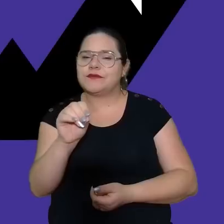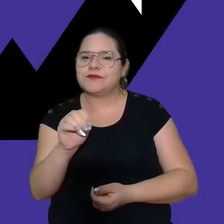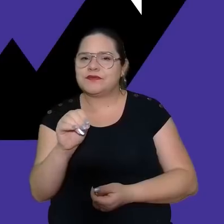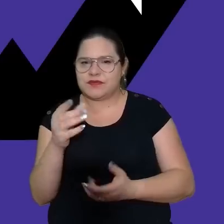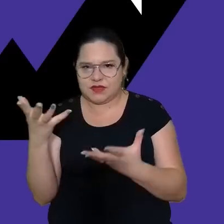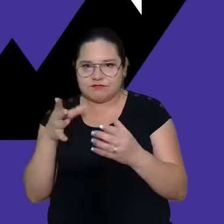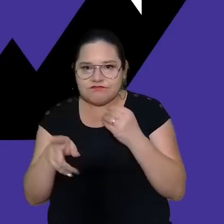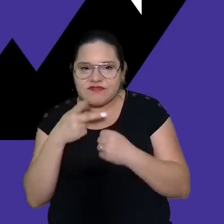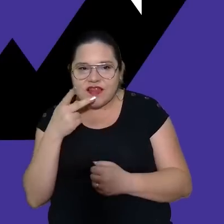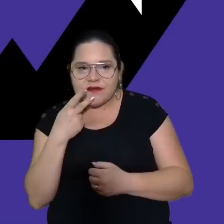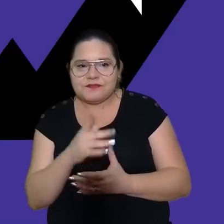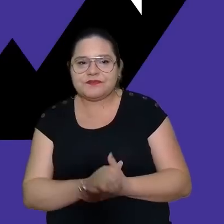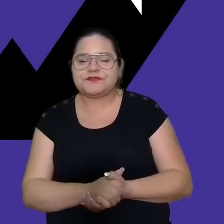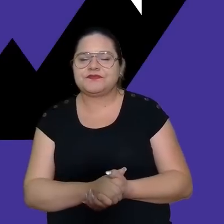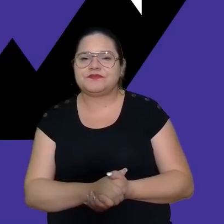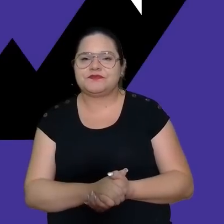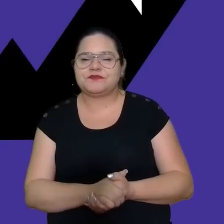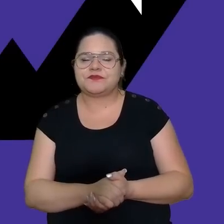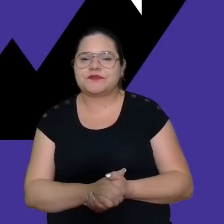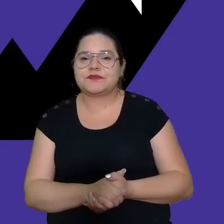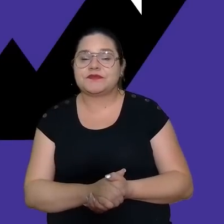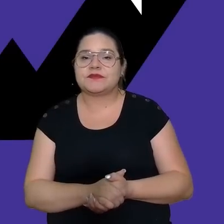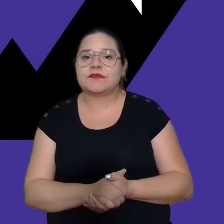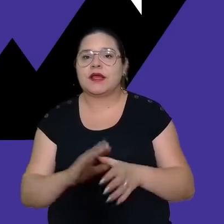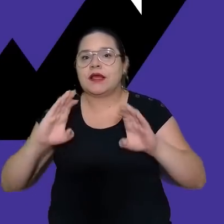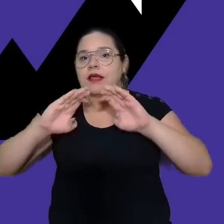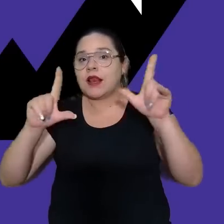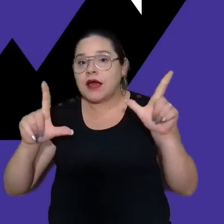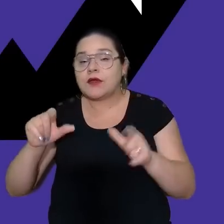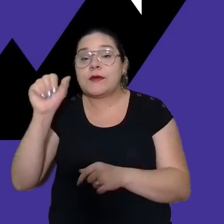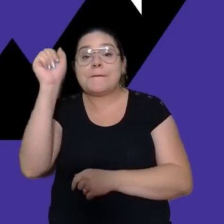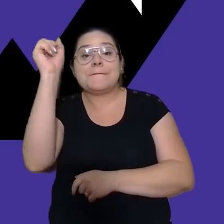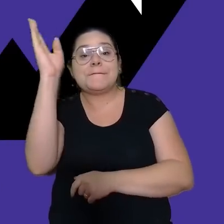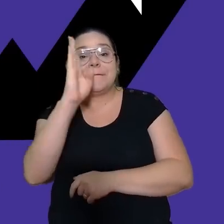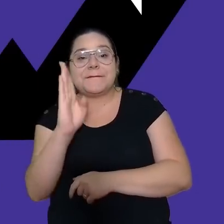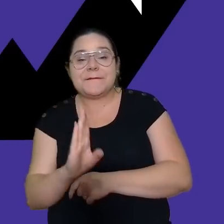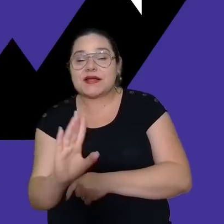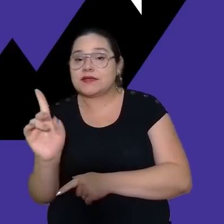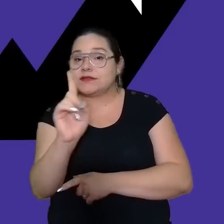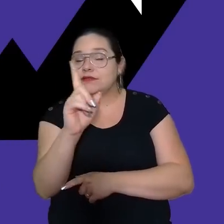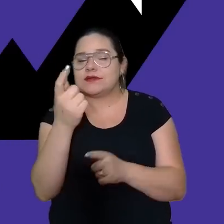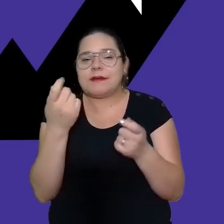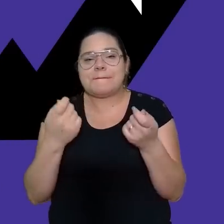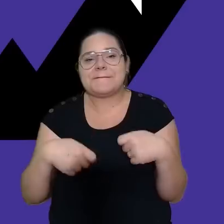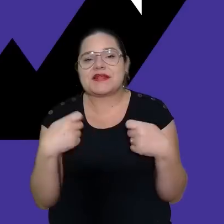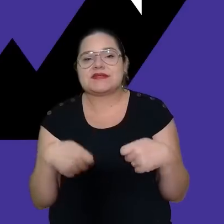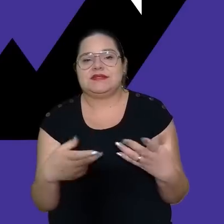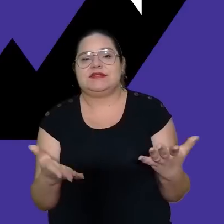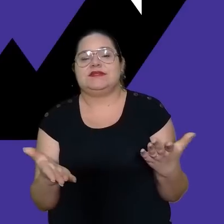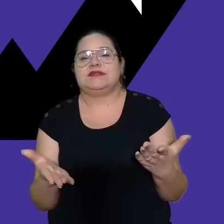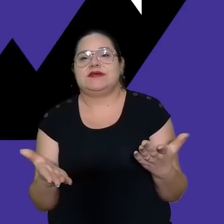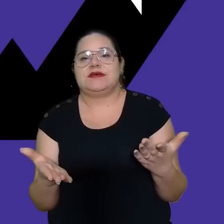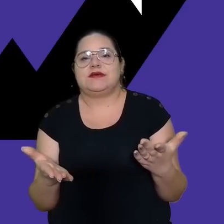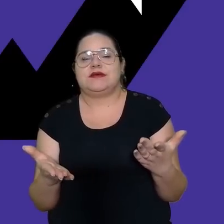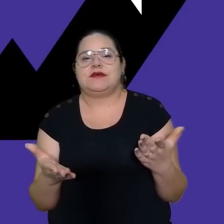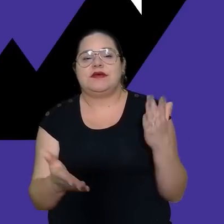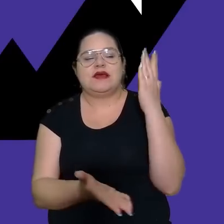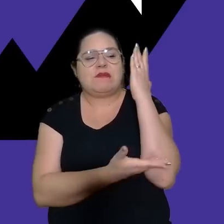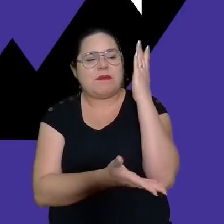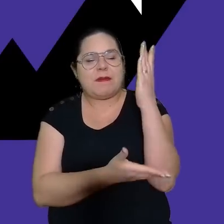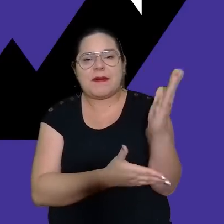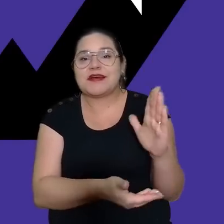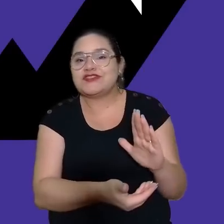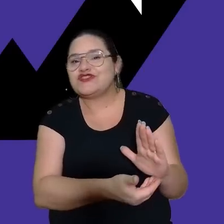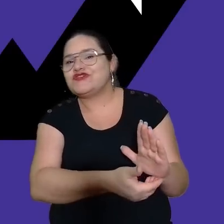Claro, e o Brasil não precisa de nenhum desmatamento ilegal